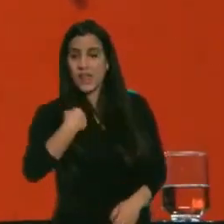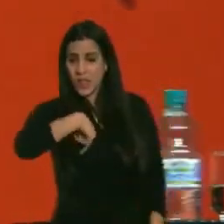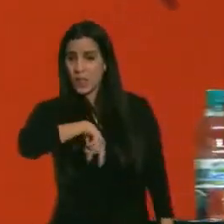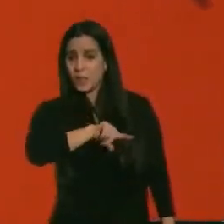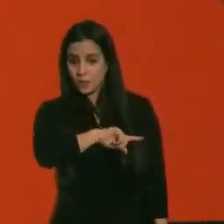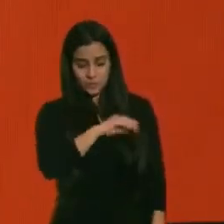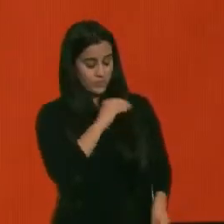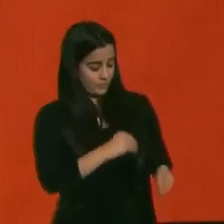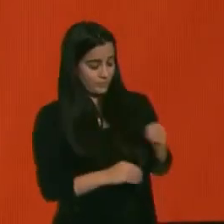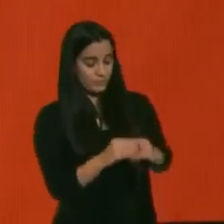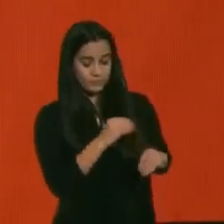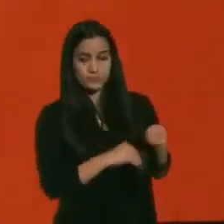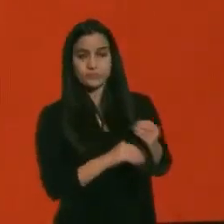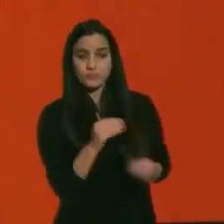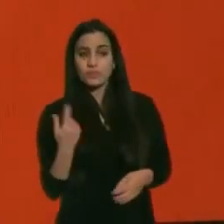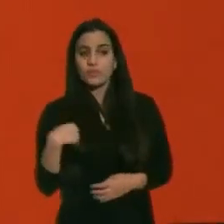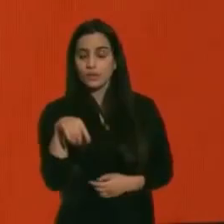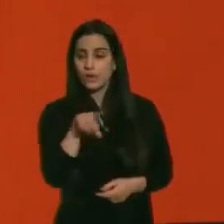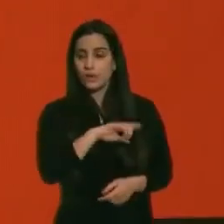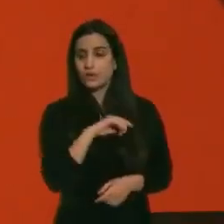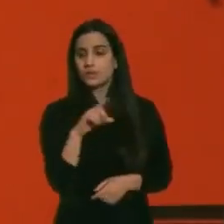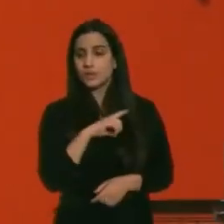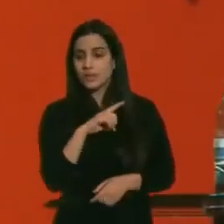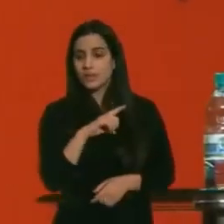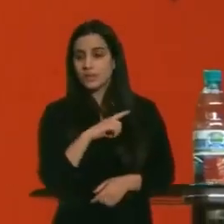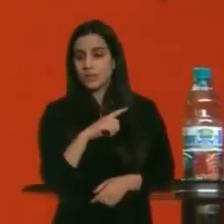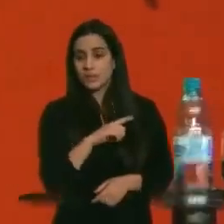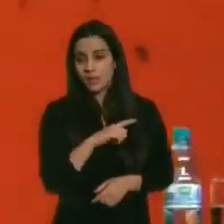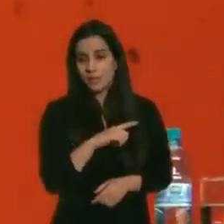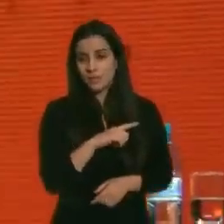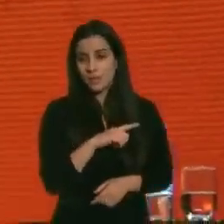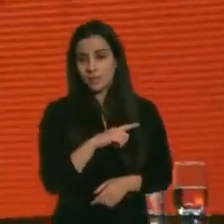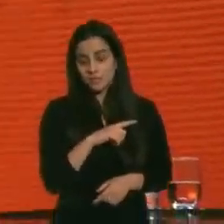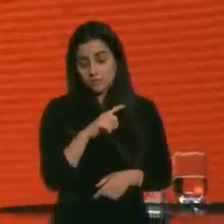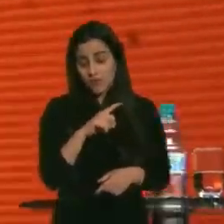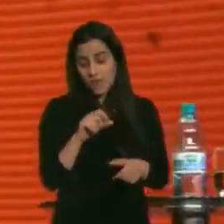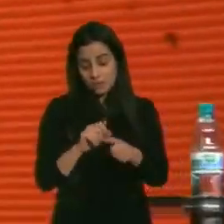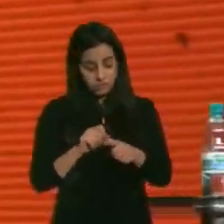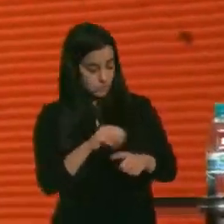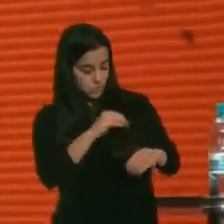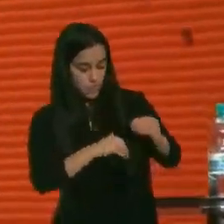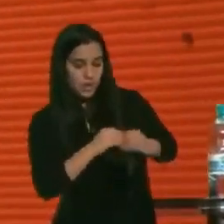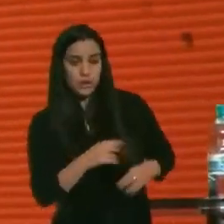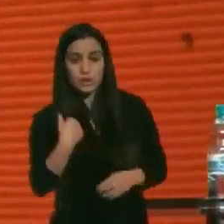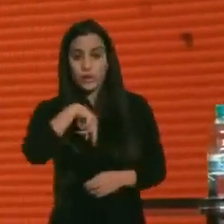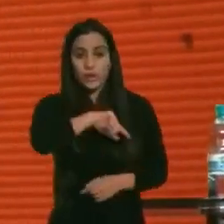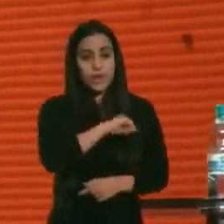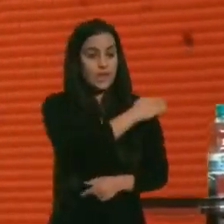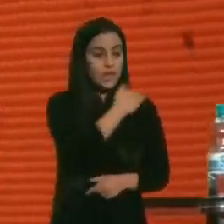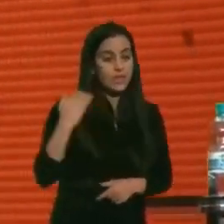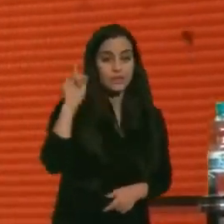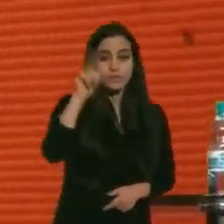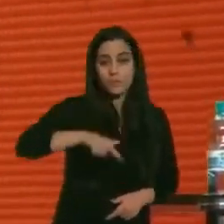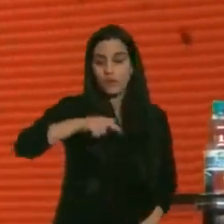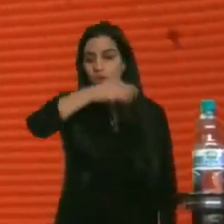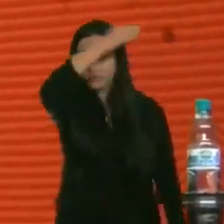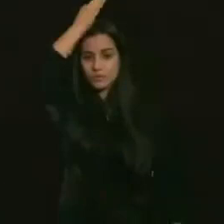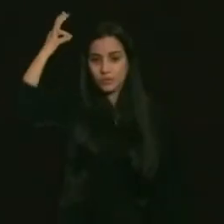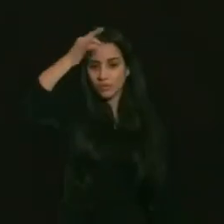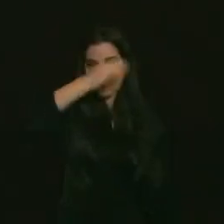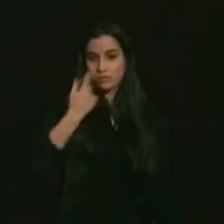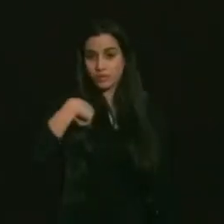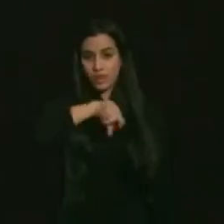somos pecadores, nós temos uma natureza corrompida, o nosso estado é de morte espiritual, nós